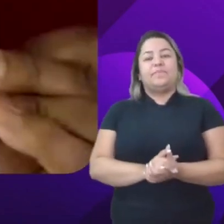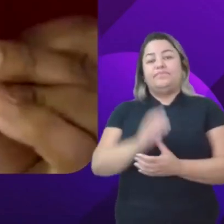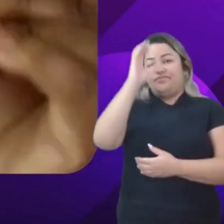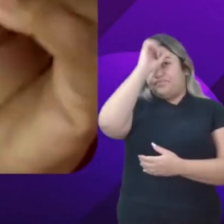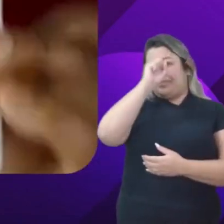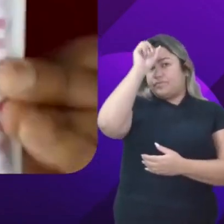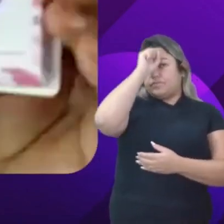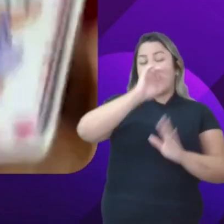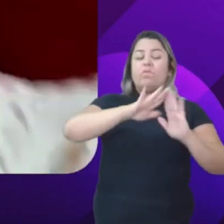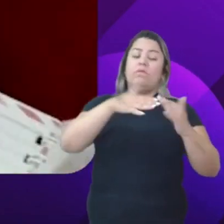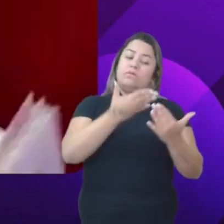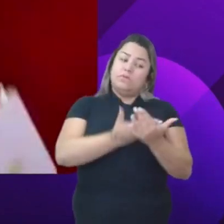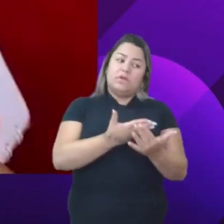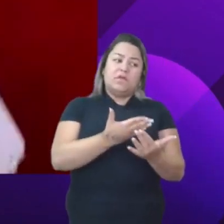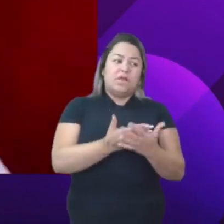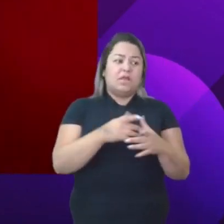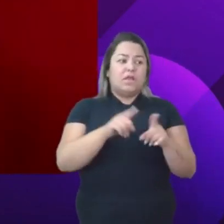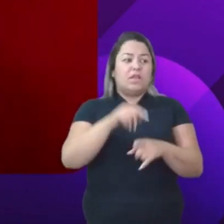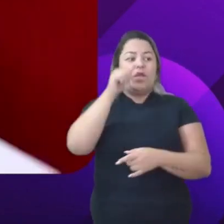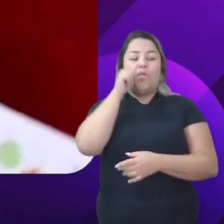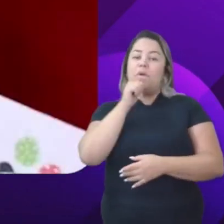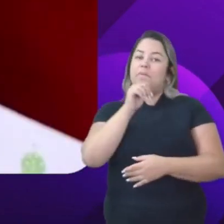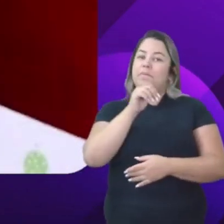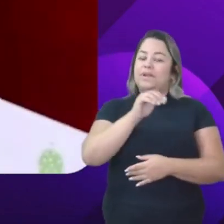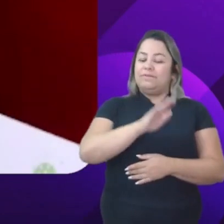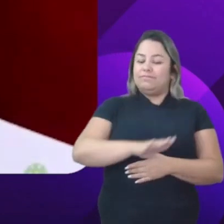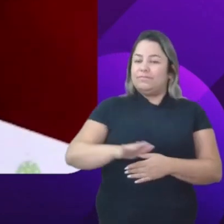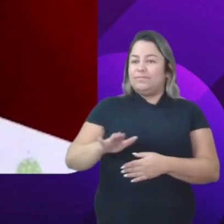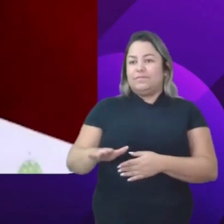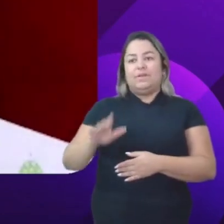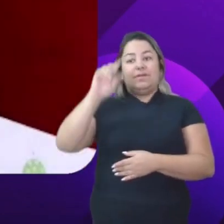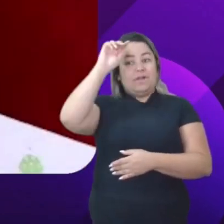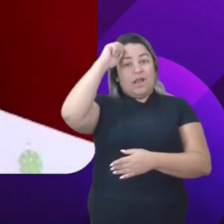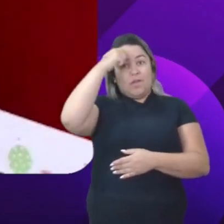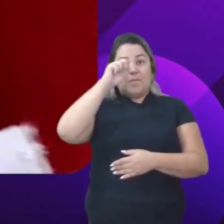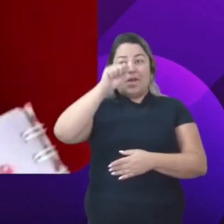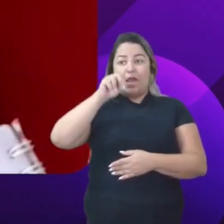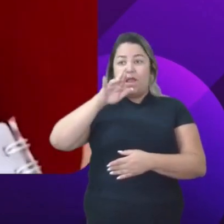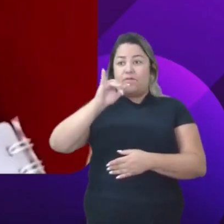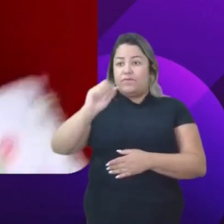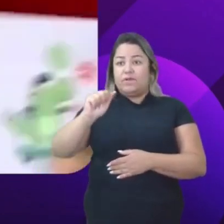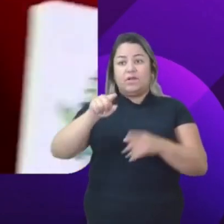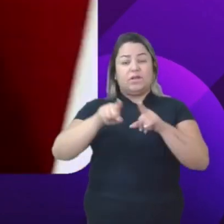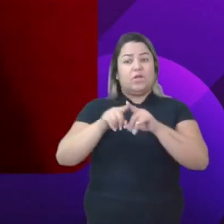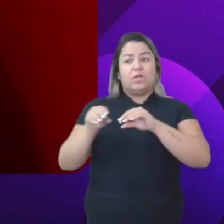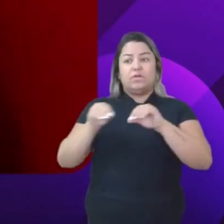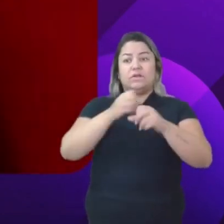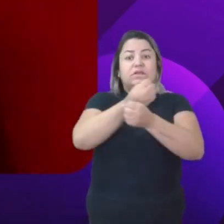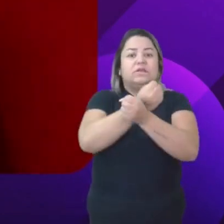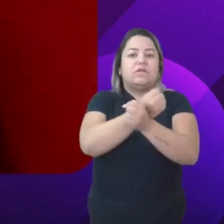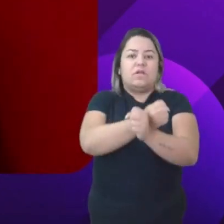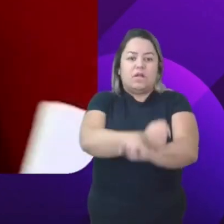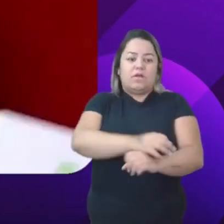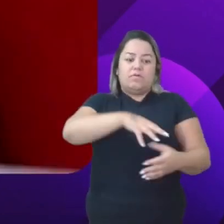na escola que ela é uma menina negra e que a África não é um lugar de exportar escravos